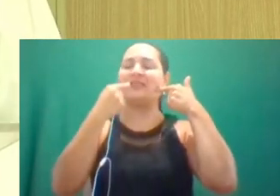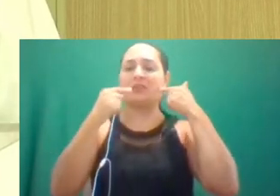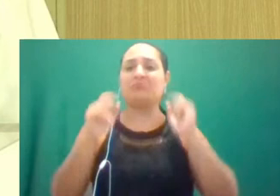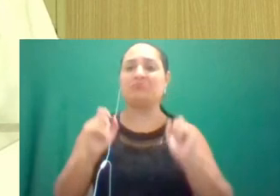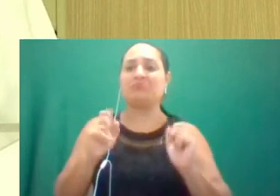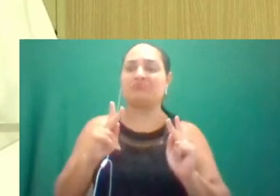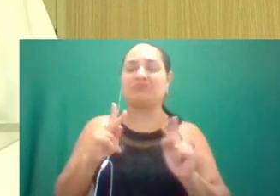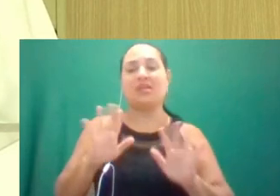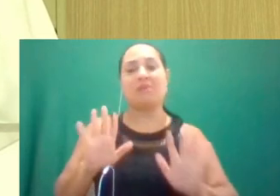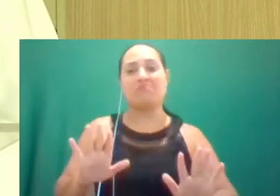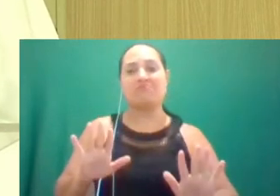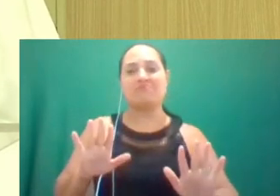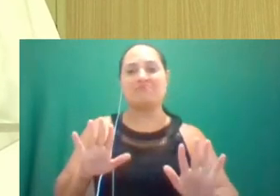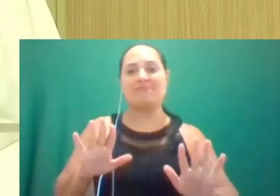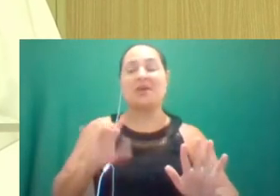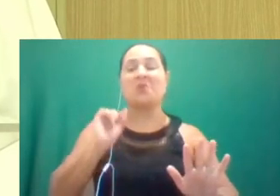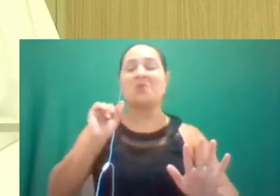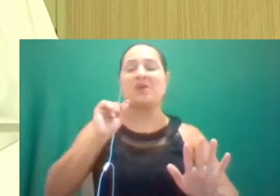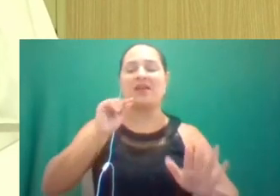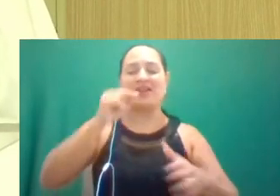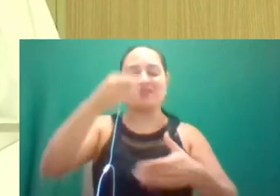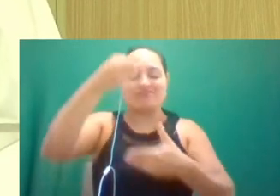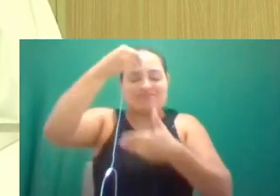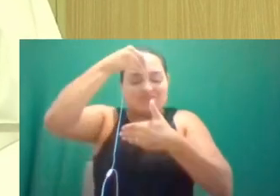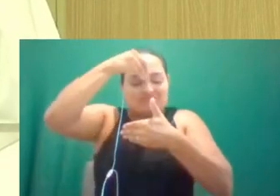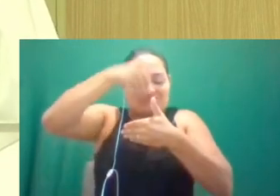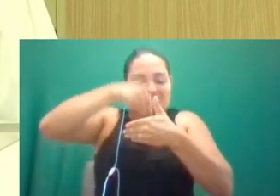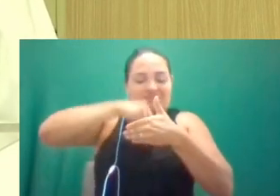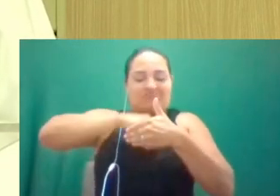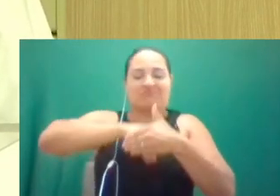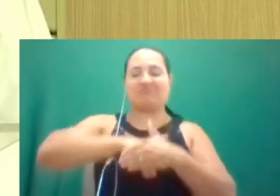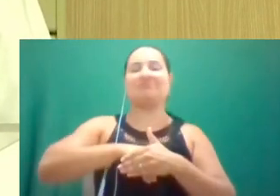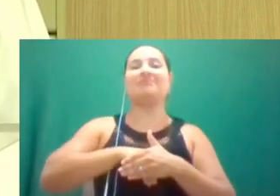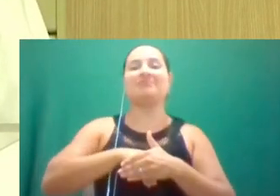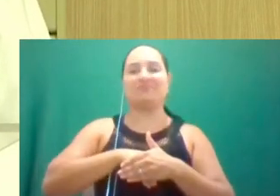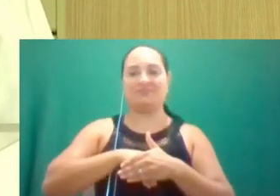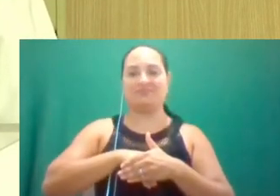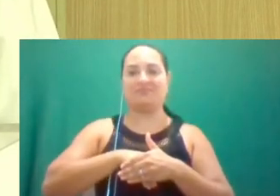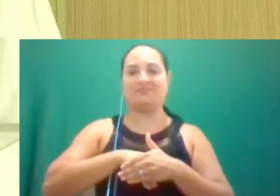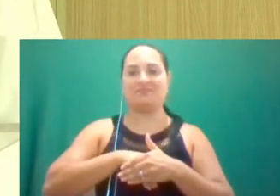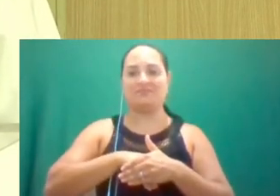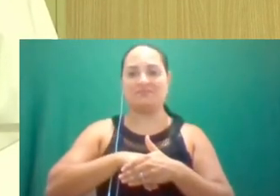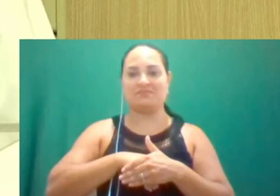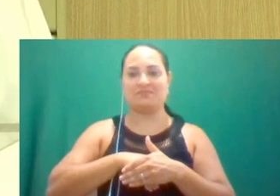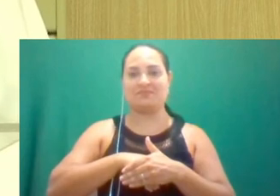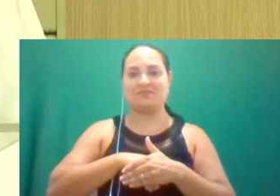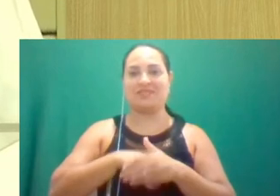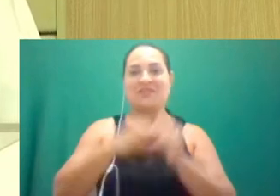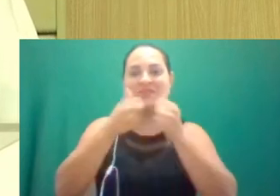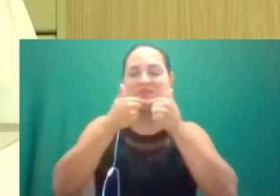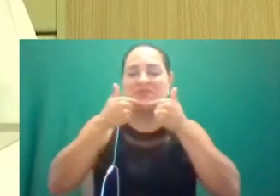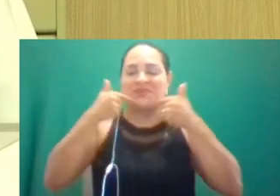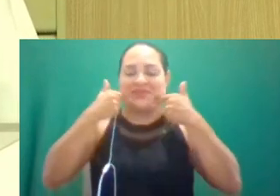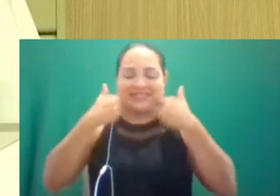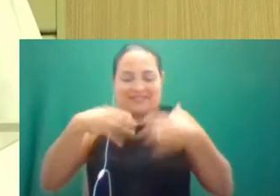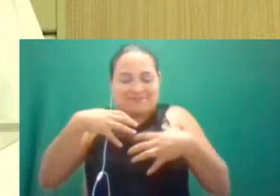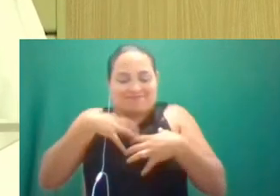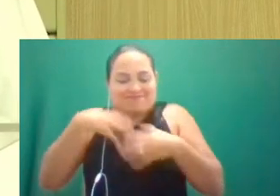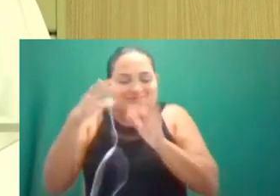uma felicidade individual. Agora, se vocês, no trabalho de vocês, dos cursos que vocês hoje se